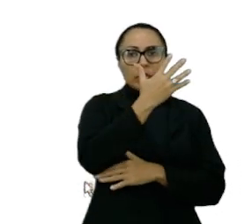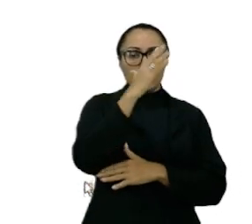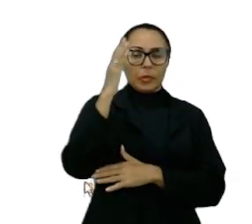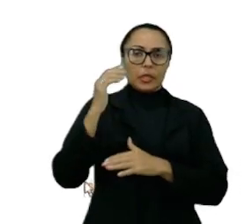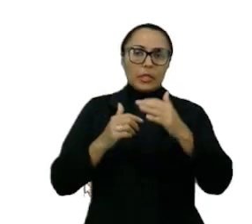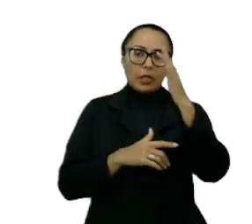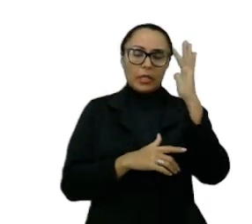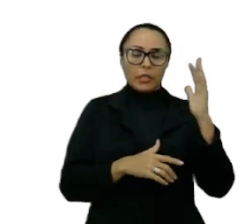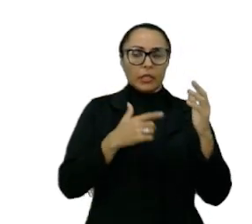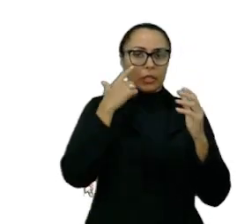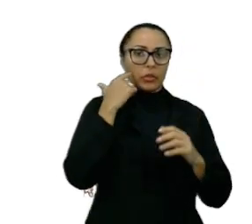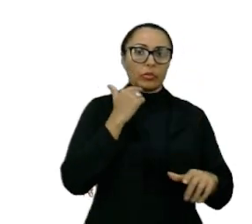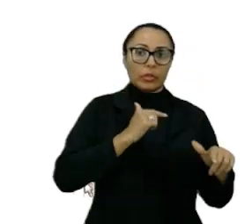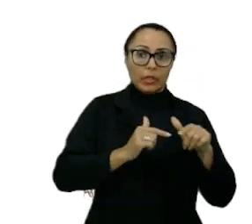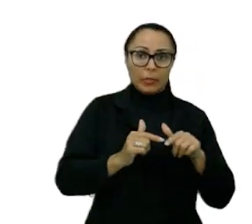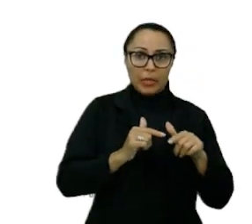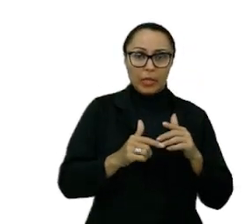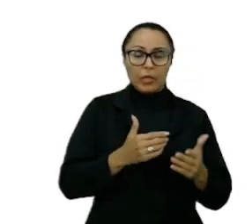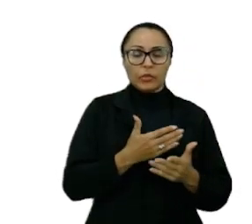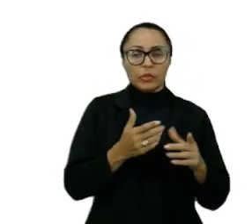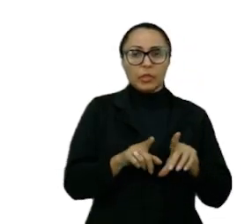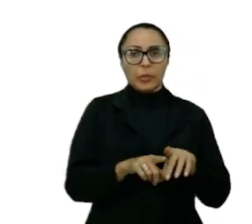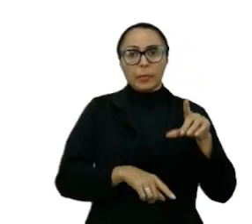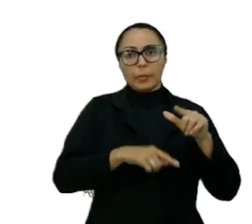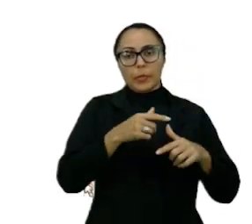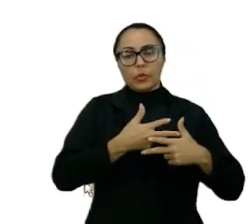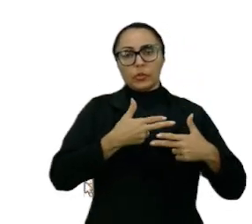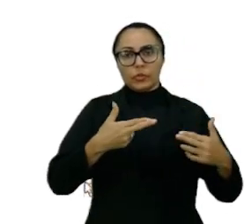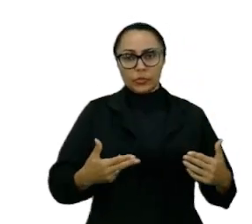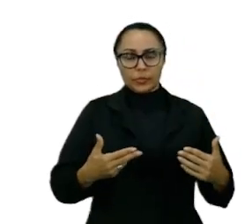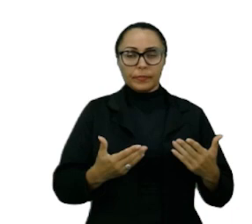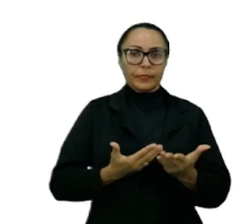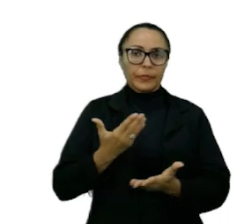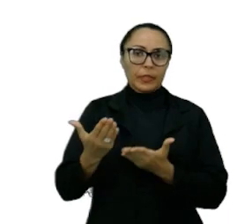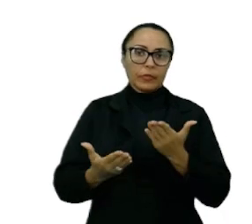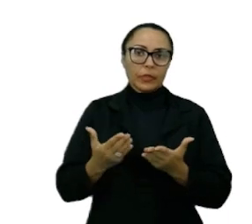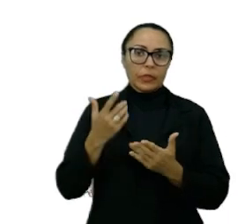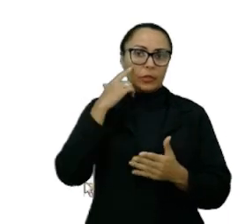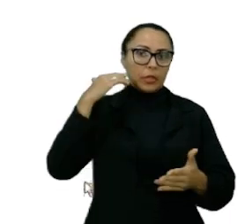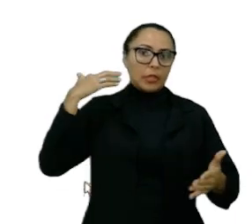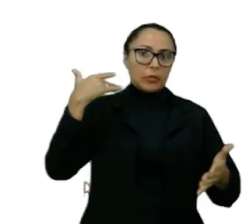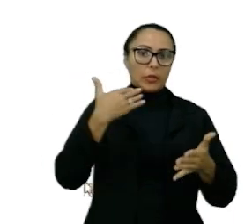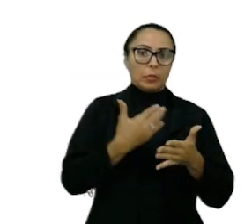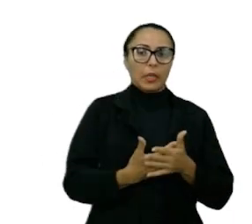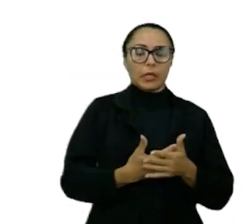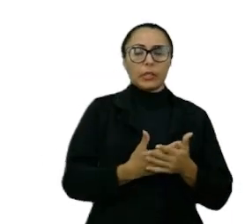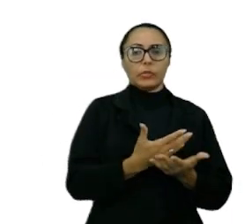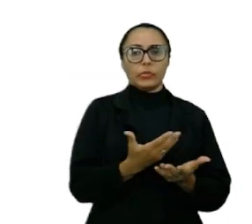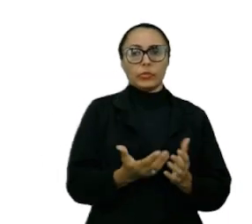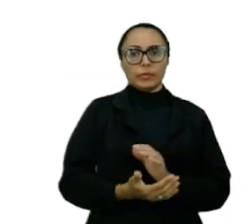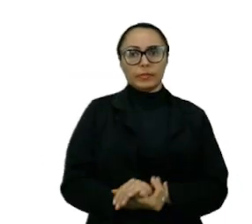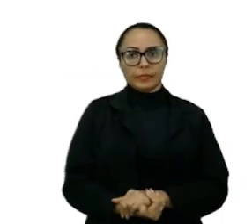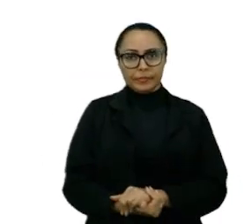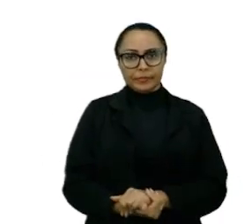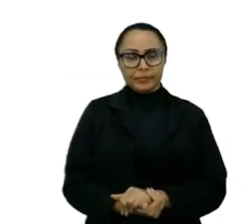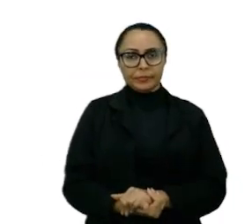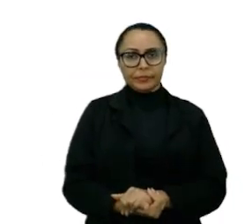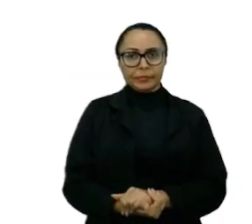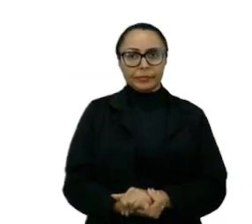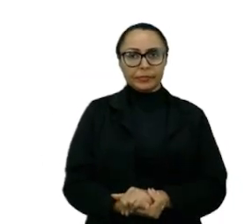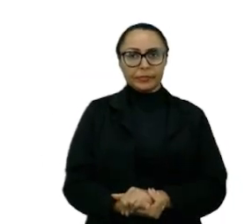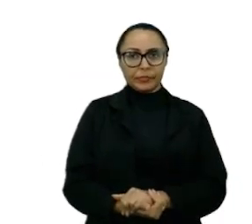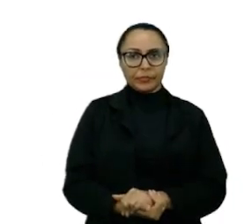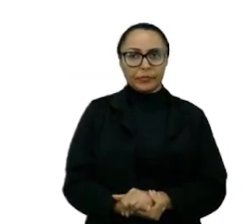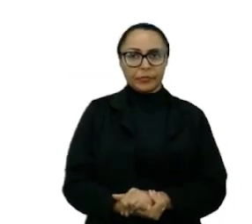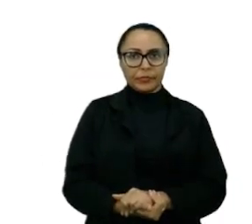suas atividades, produtos e serviços e os impactos ambientais. E já o